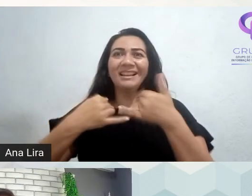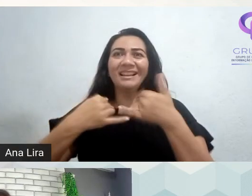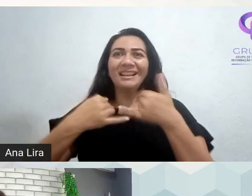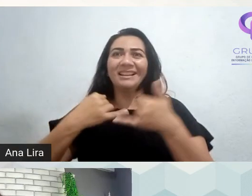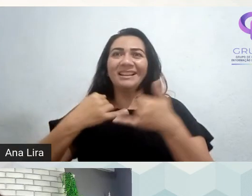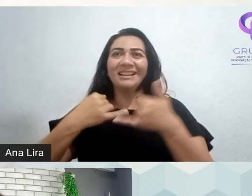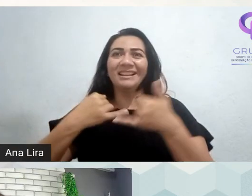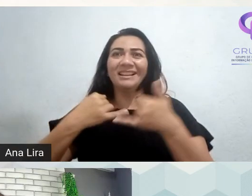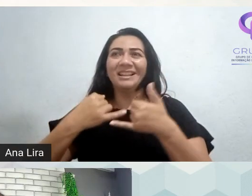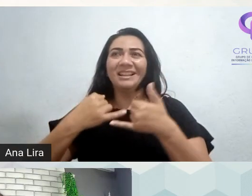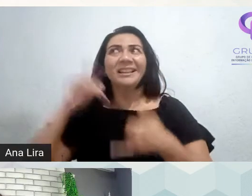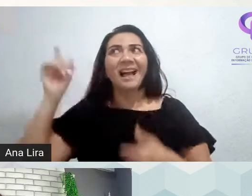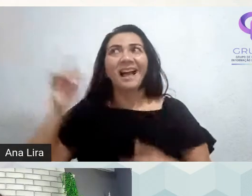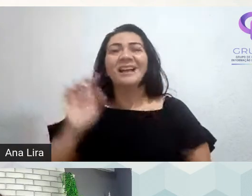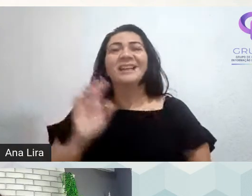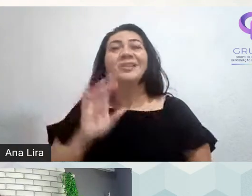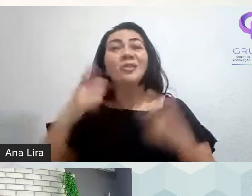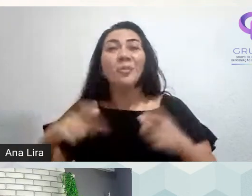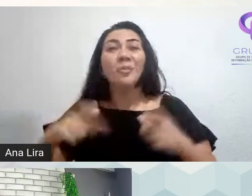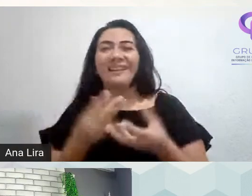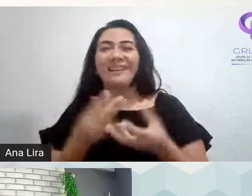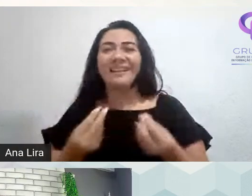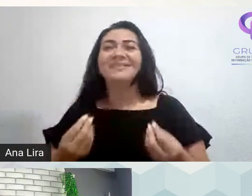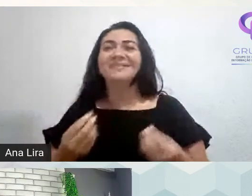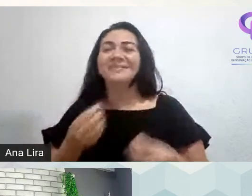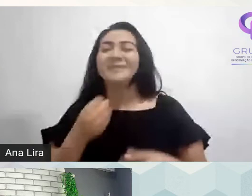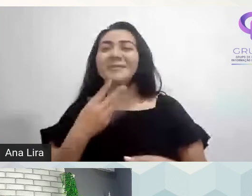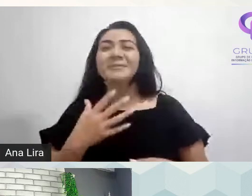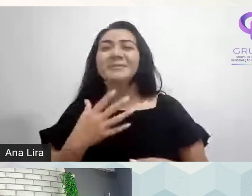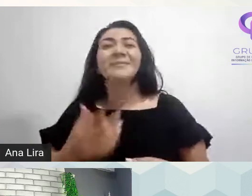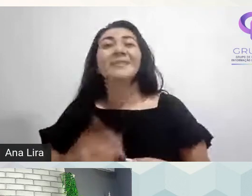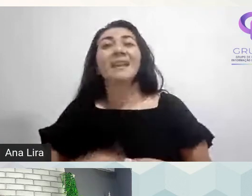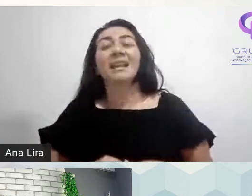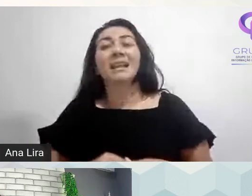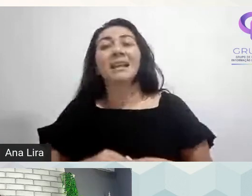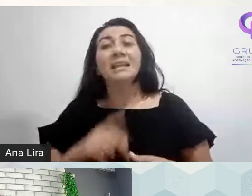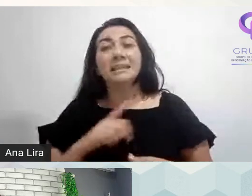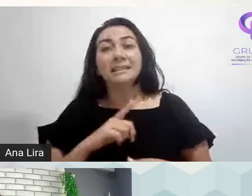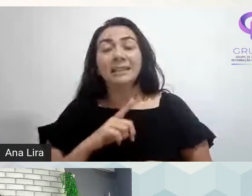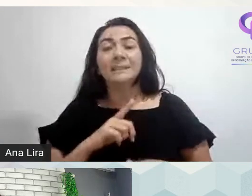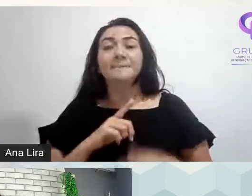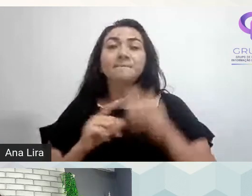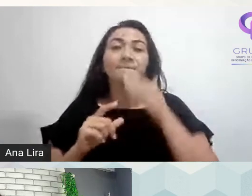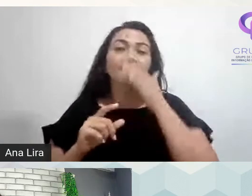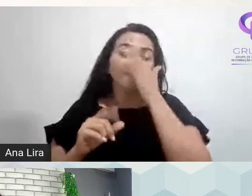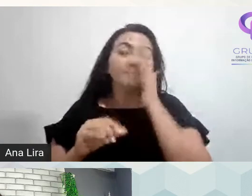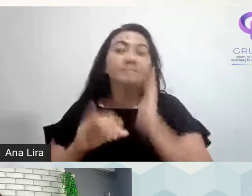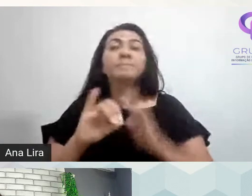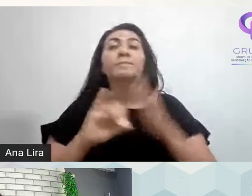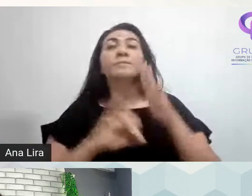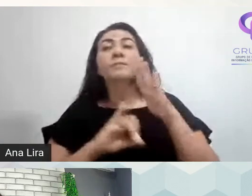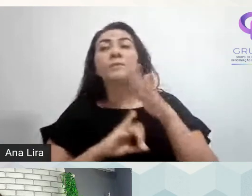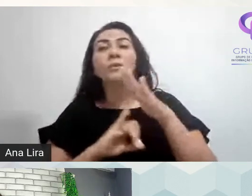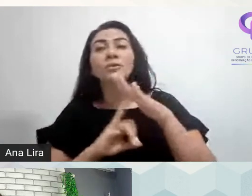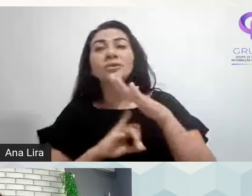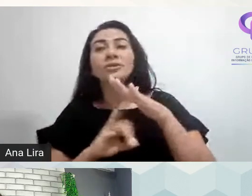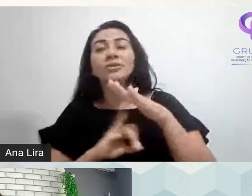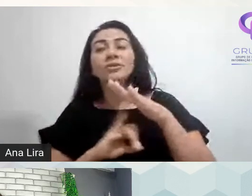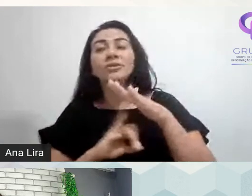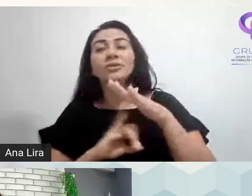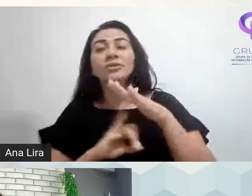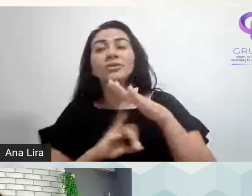Mas assim, o Instituto Beto Carreiro, o Instituto, né? Ele é nosso cliente. E ele oferece oficinas